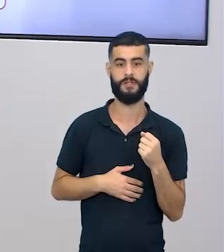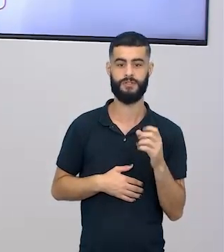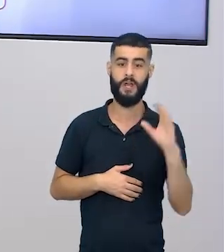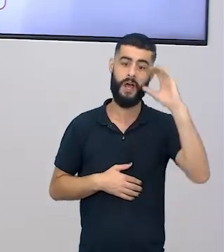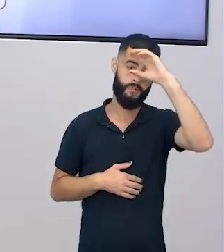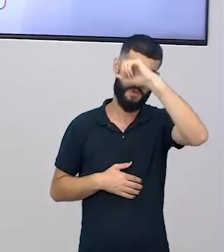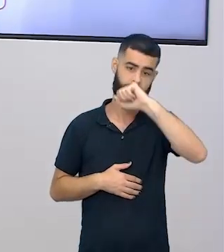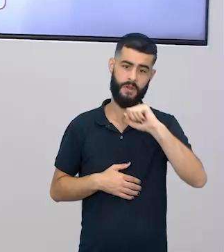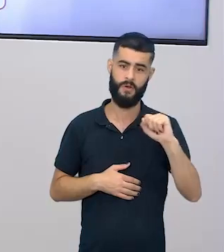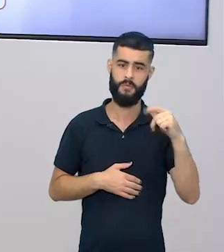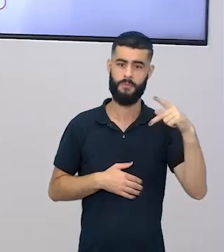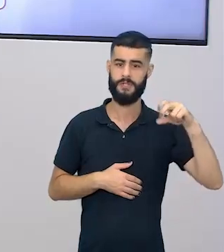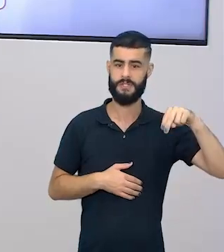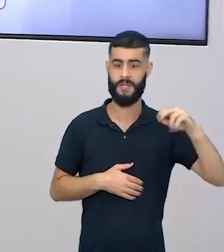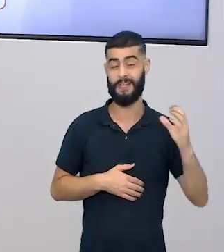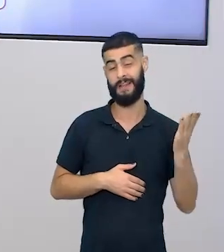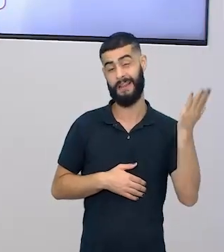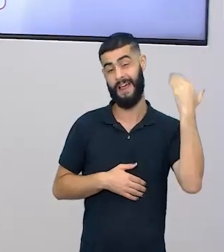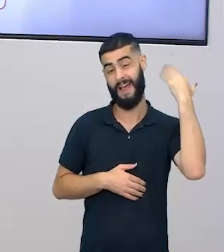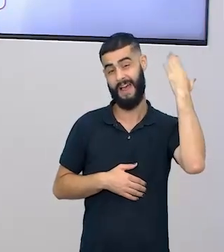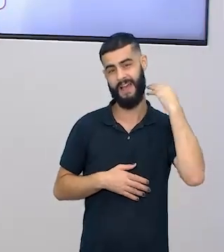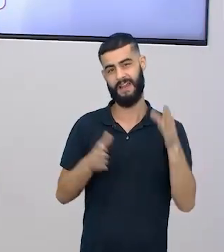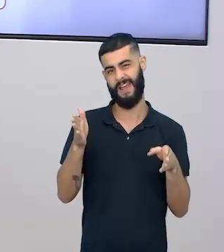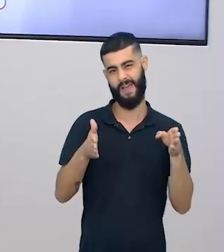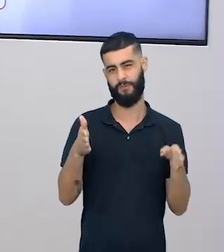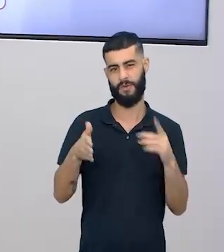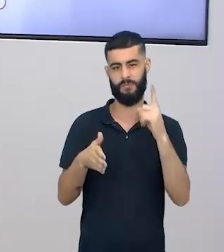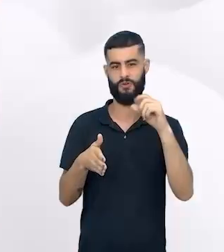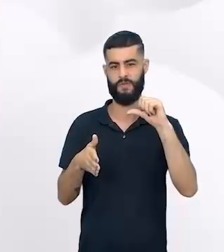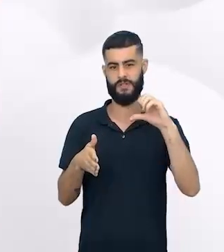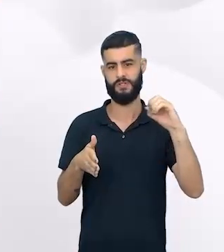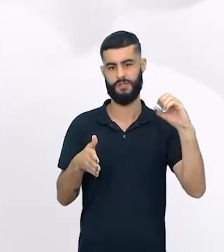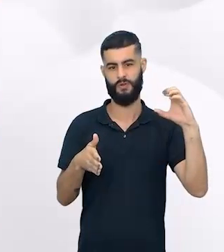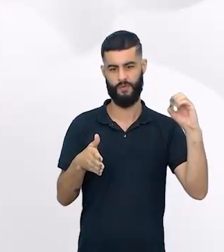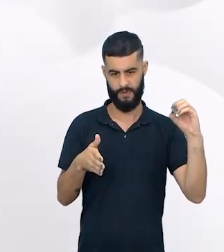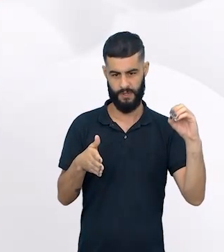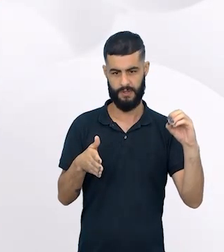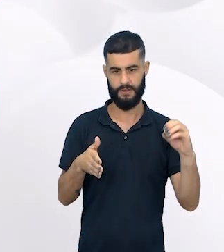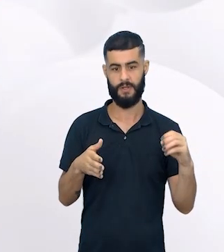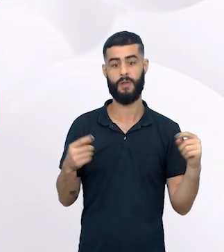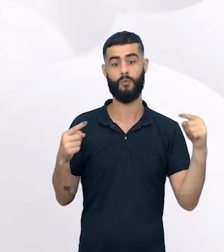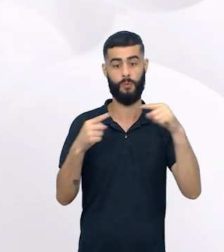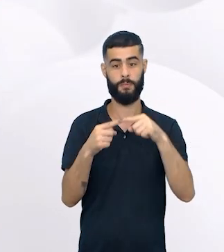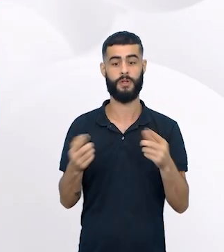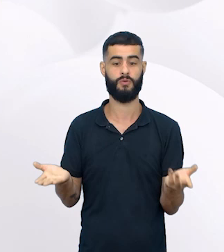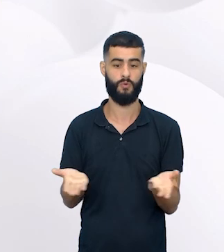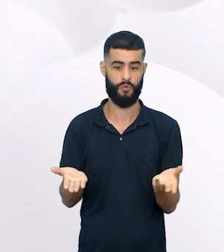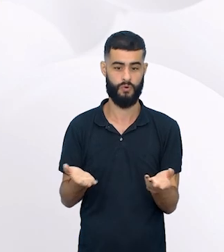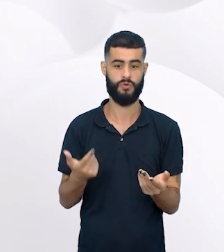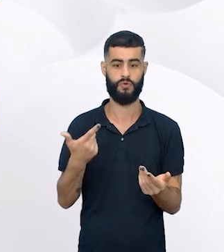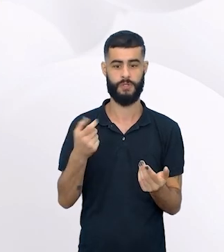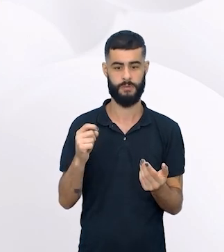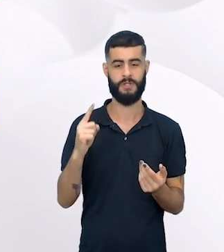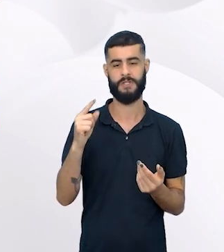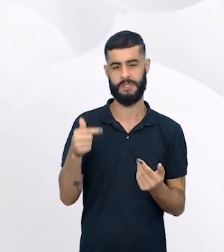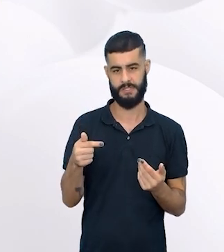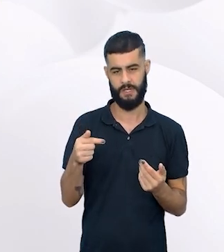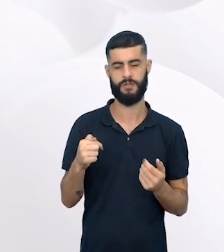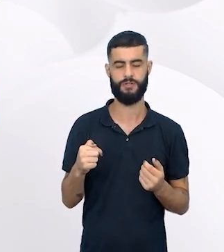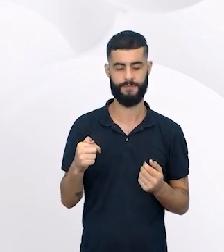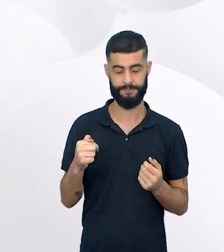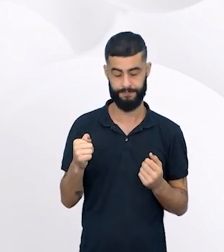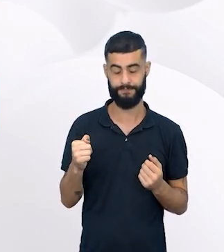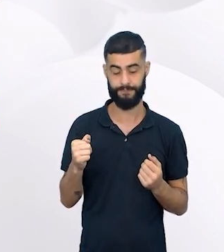da década de 1990, como o que nós estamos tratando agora de 2017. E é provável que você aí,